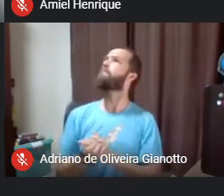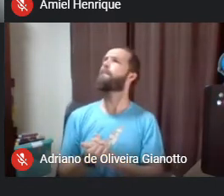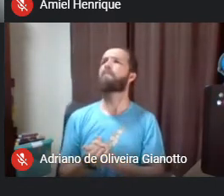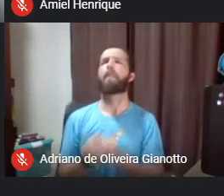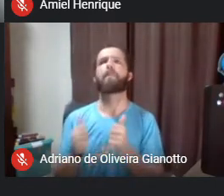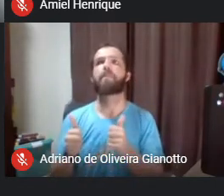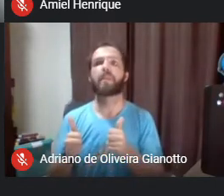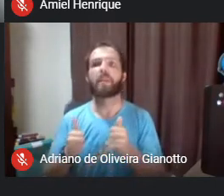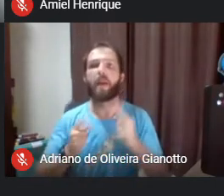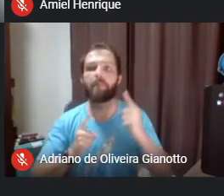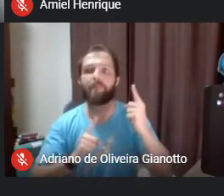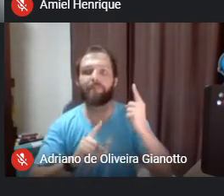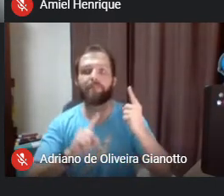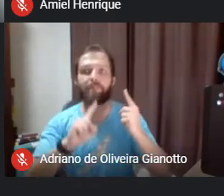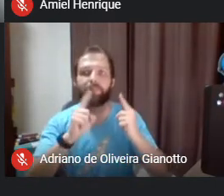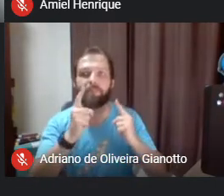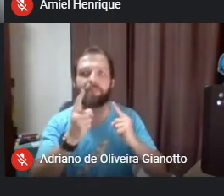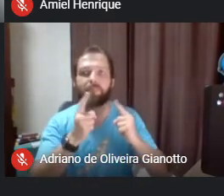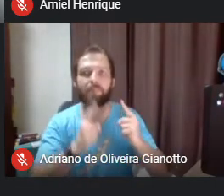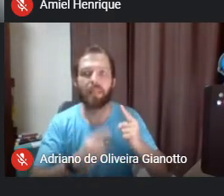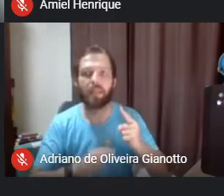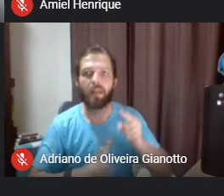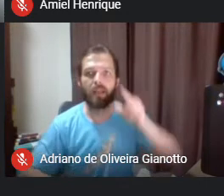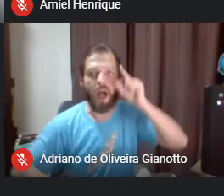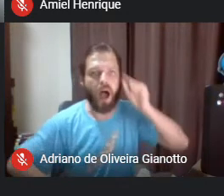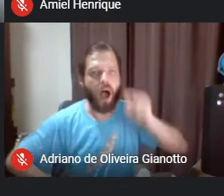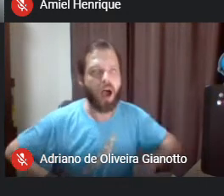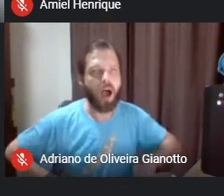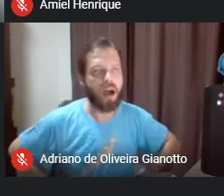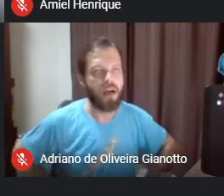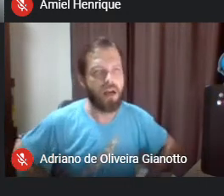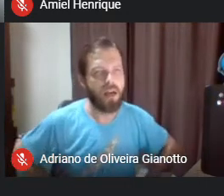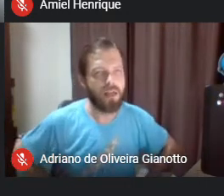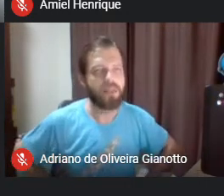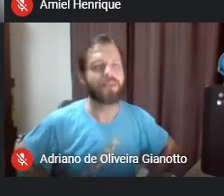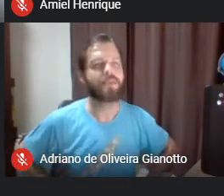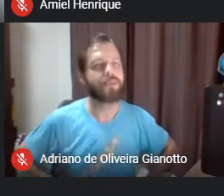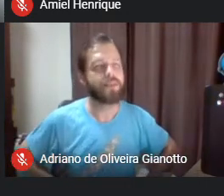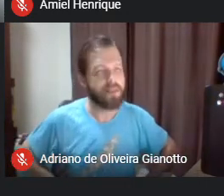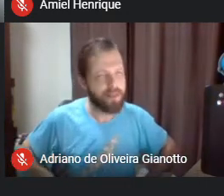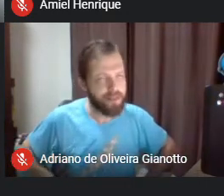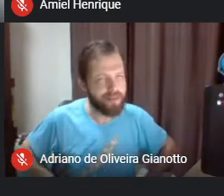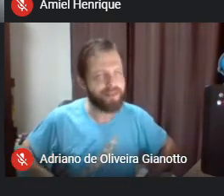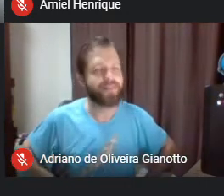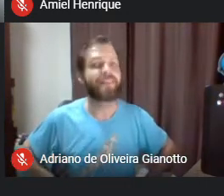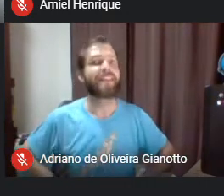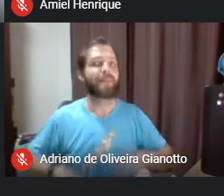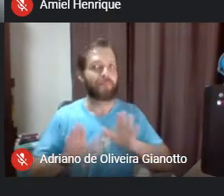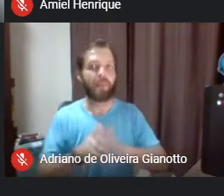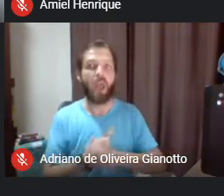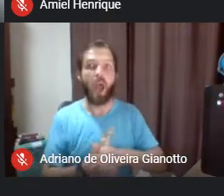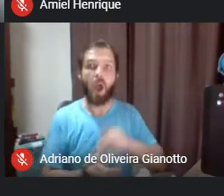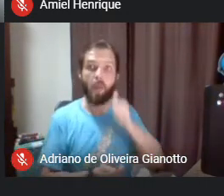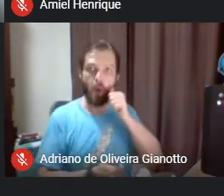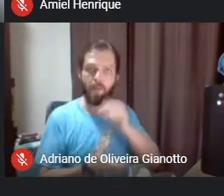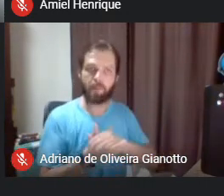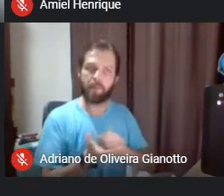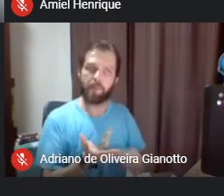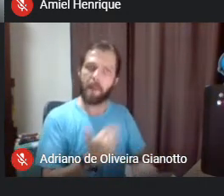E começou a comer. E ele começou a reparar nas expressões da menina ali. Ele falou,